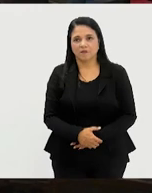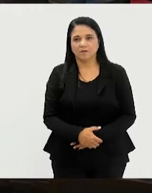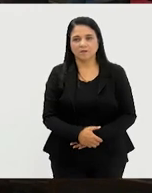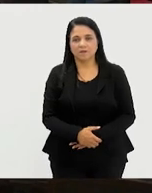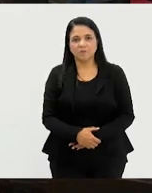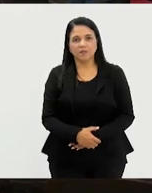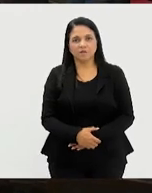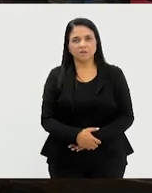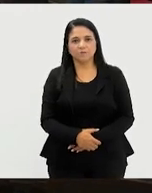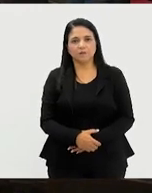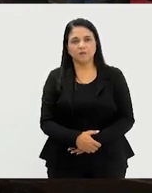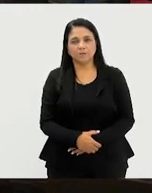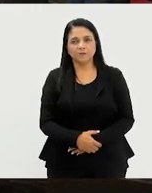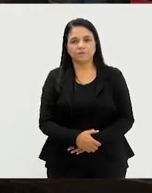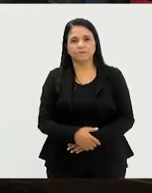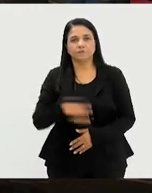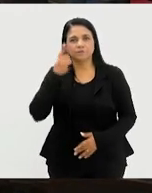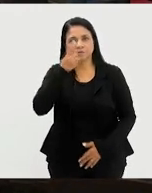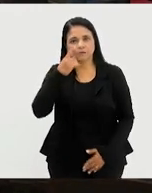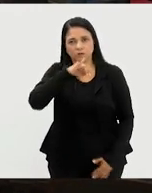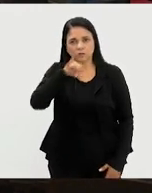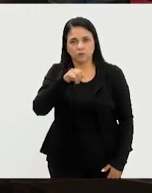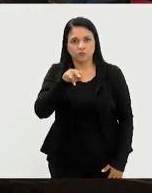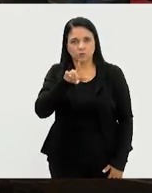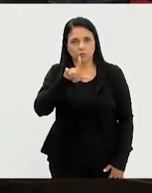Pacheco Deputado Júlio